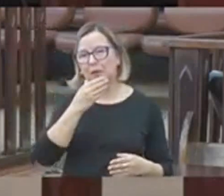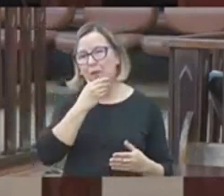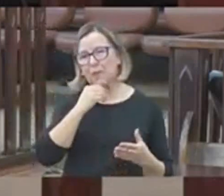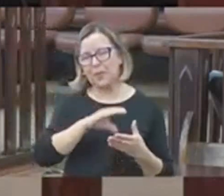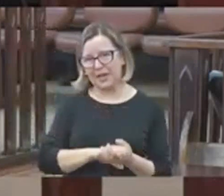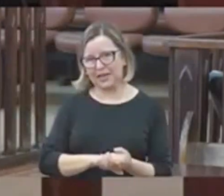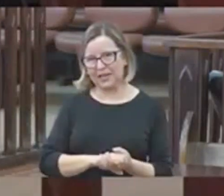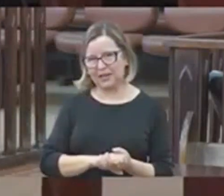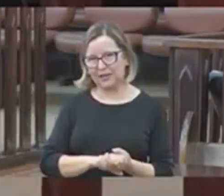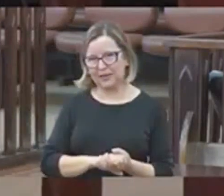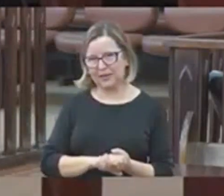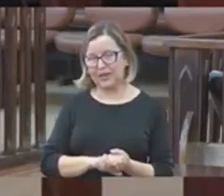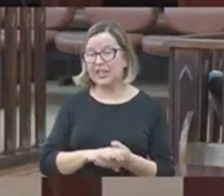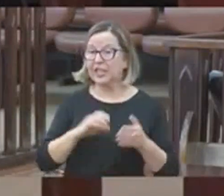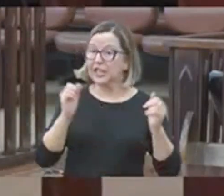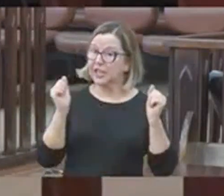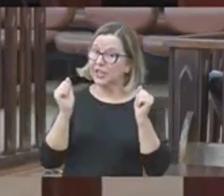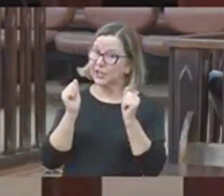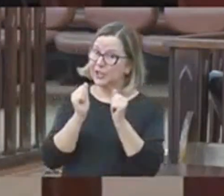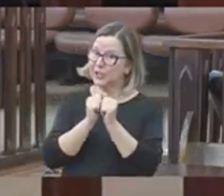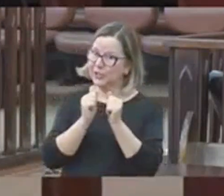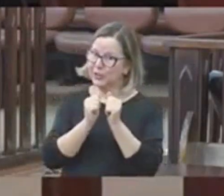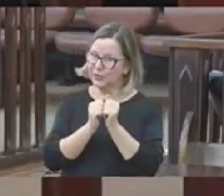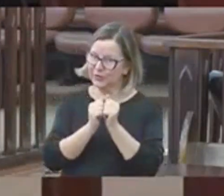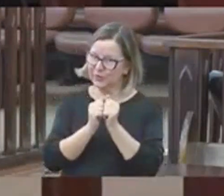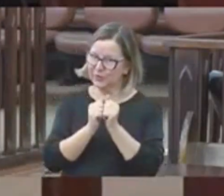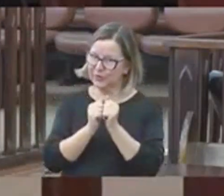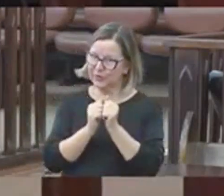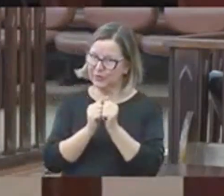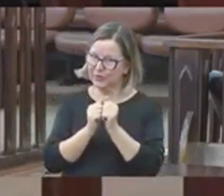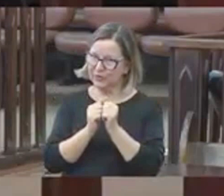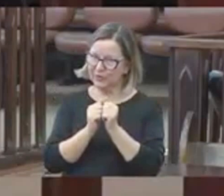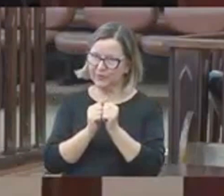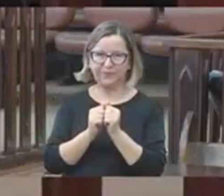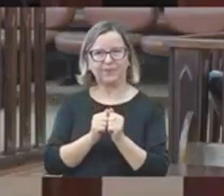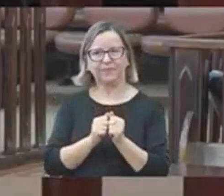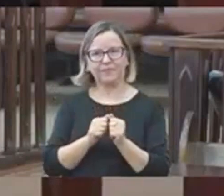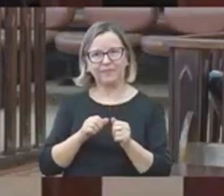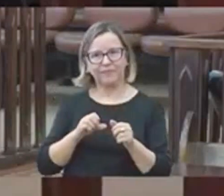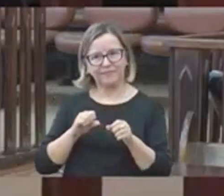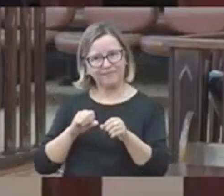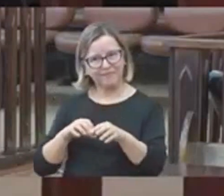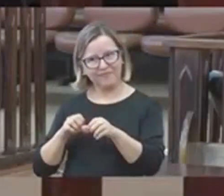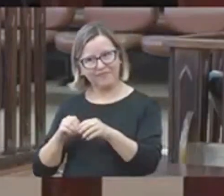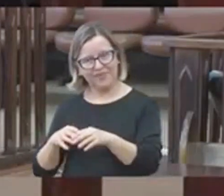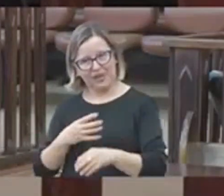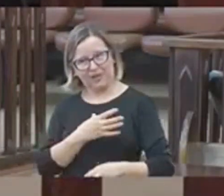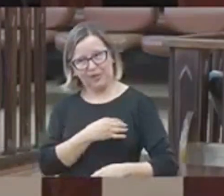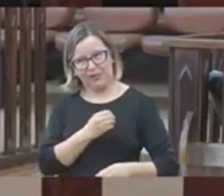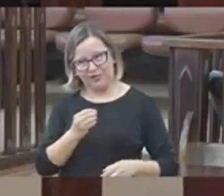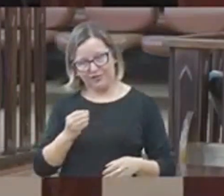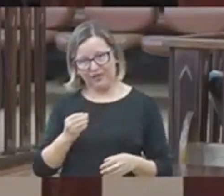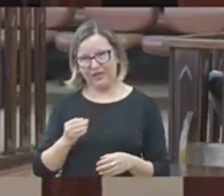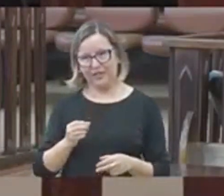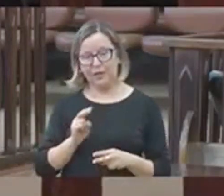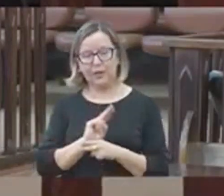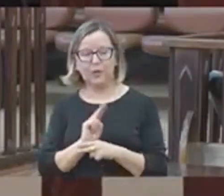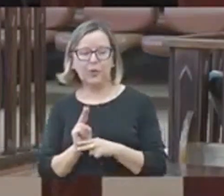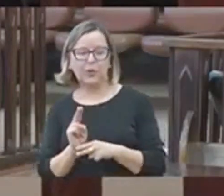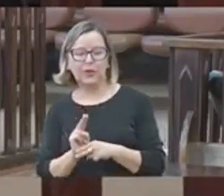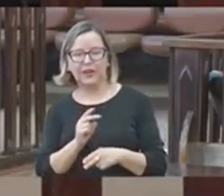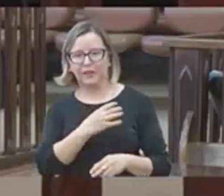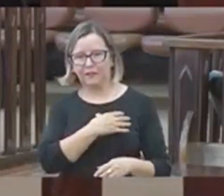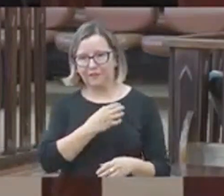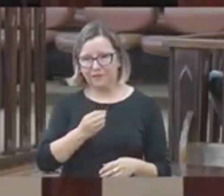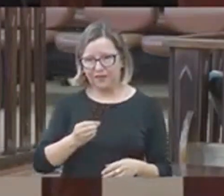juntamente com ele, criar os seus filhos em submissão a Deus. Esta é a verdade da palavra de